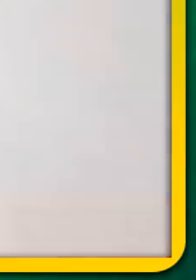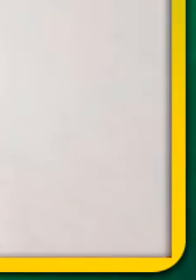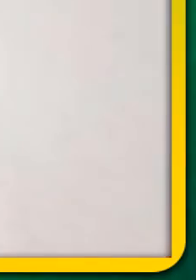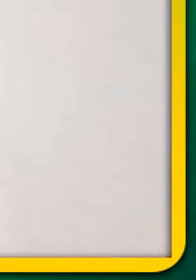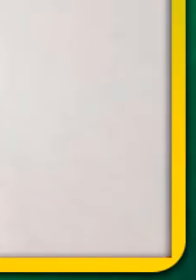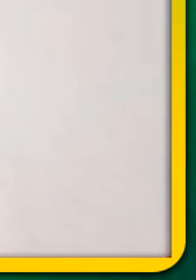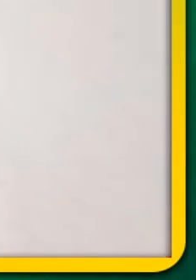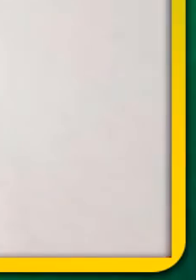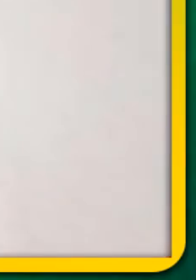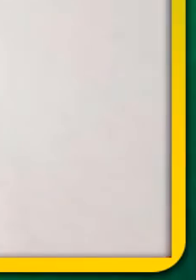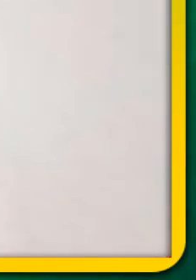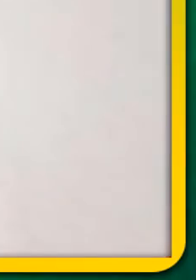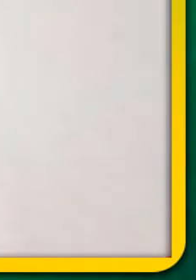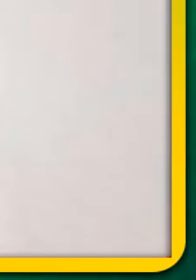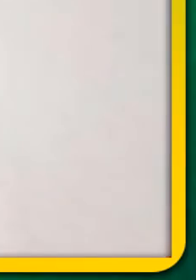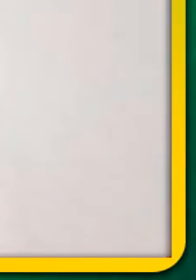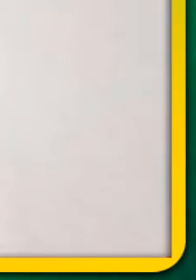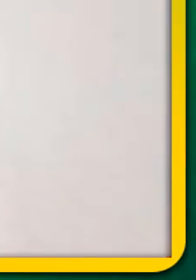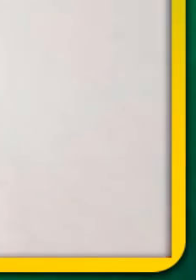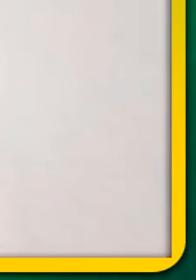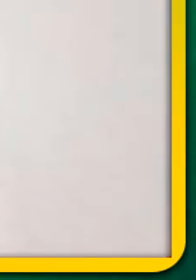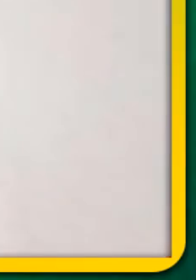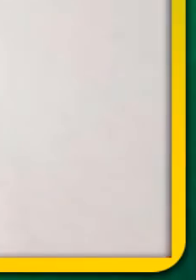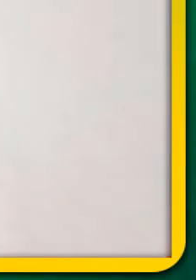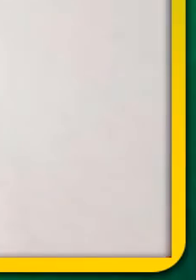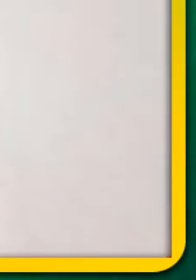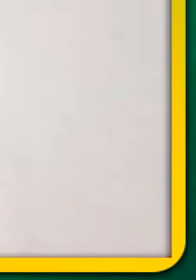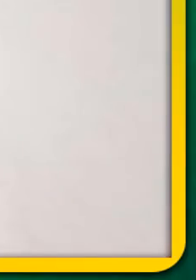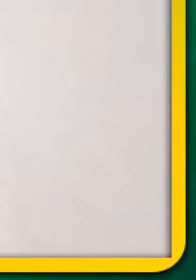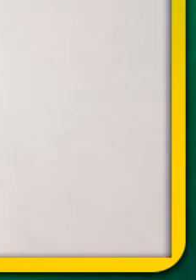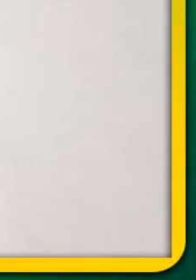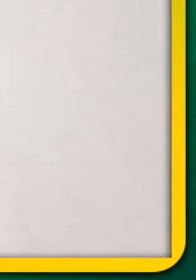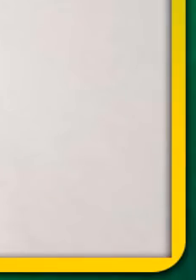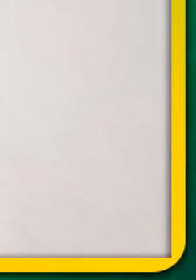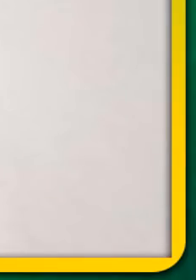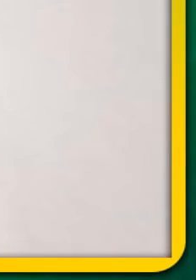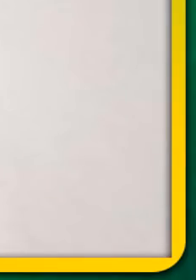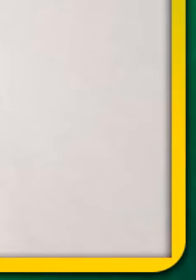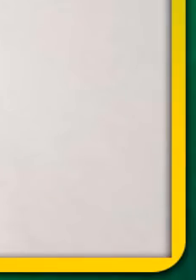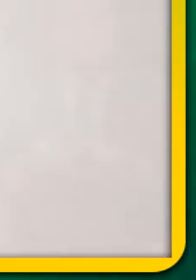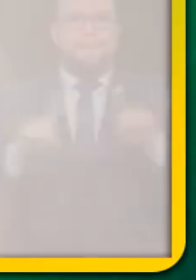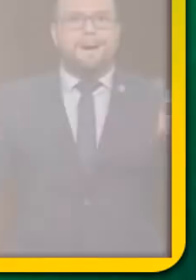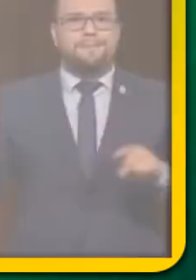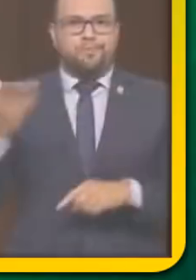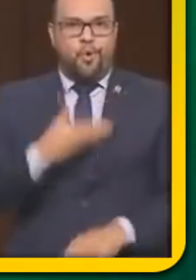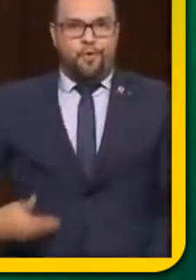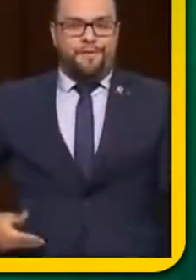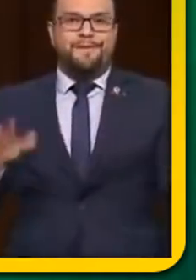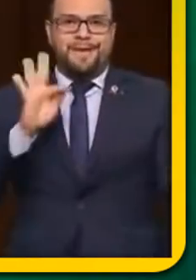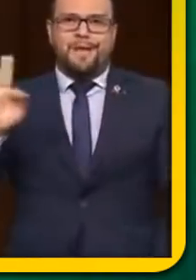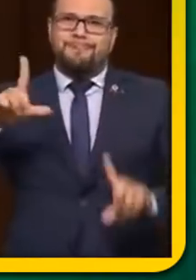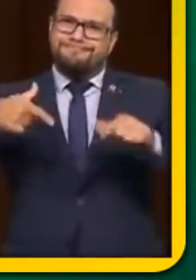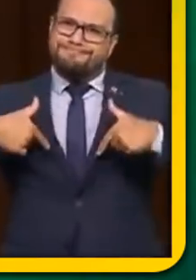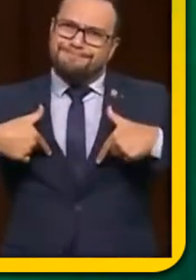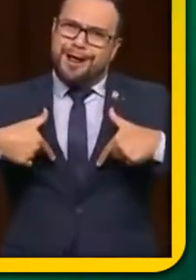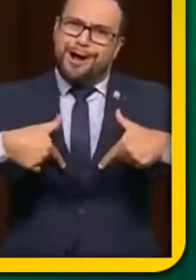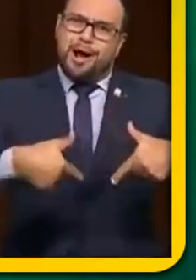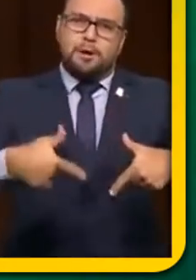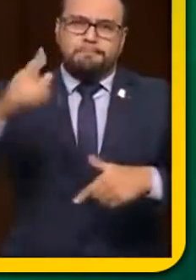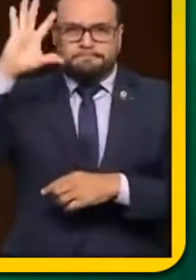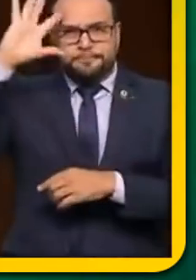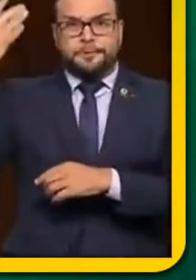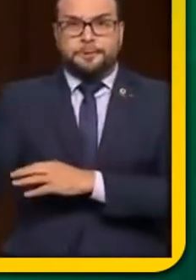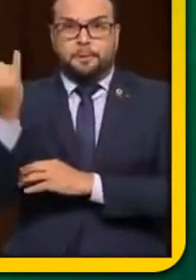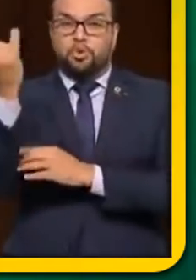13º salário, na margem dos consignados ampliada também, grandes novidades, tá? Mudanças, tiveram novos grupos, vão